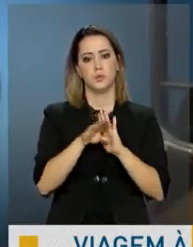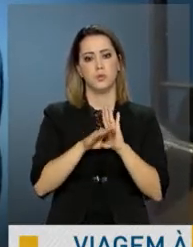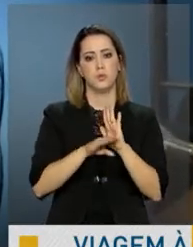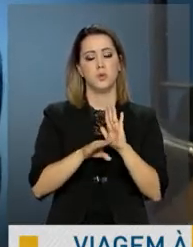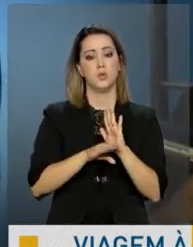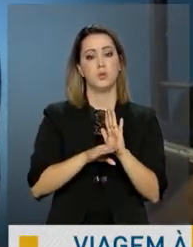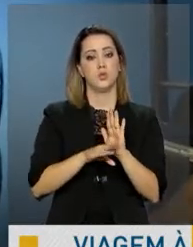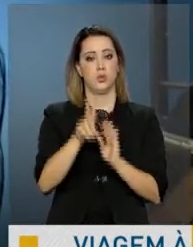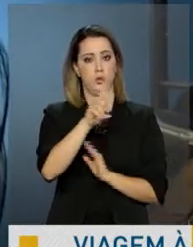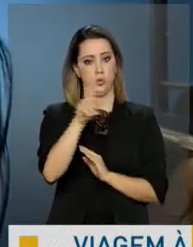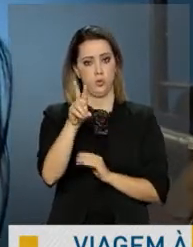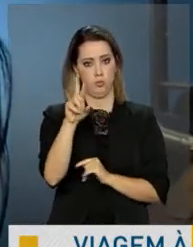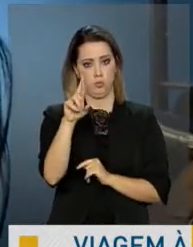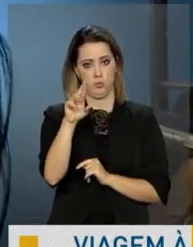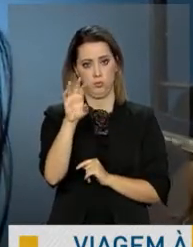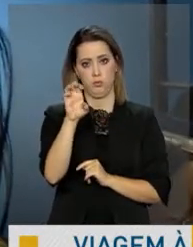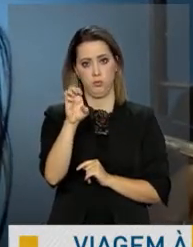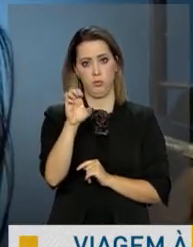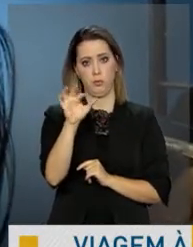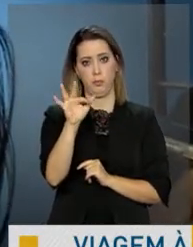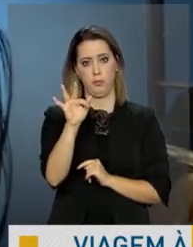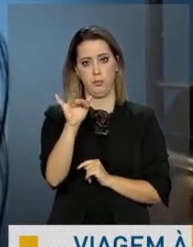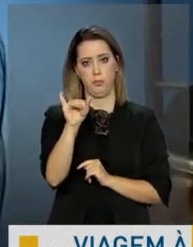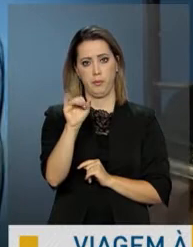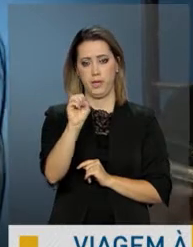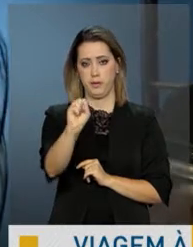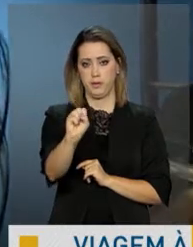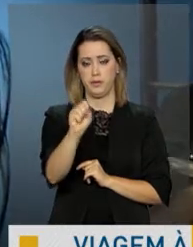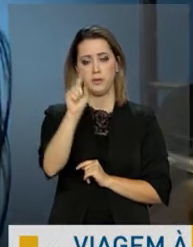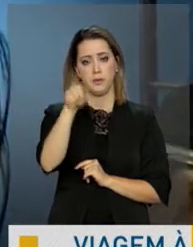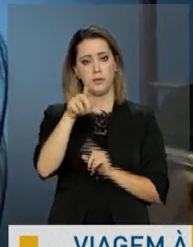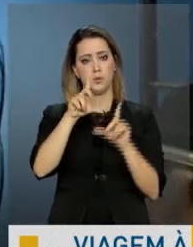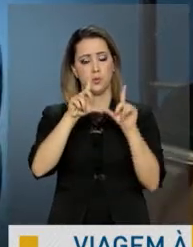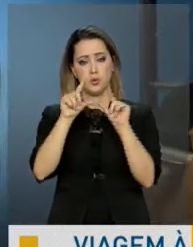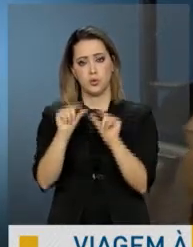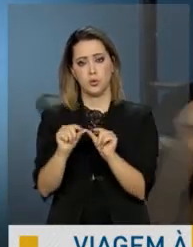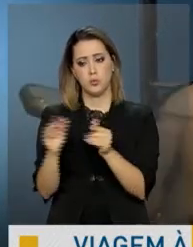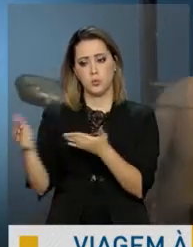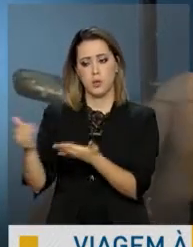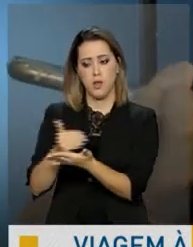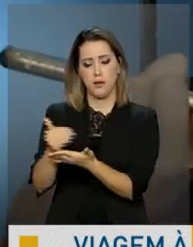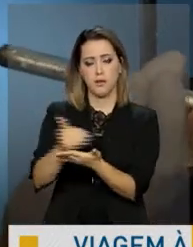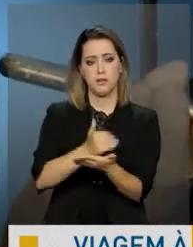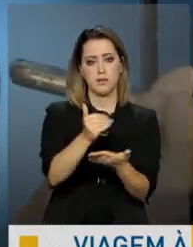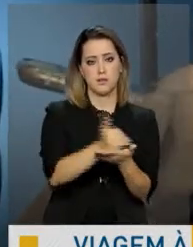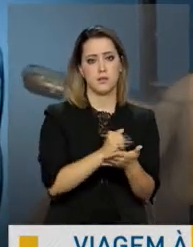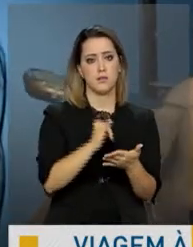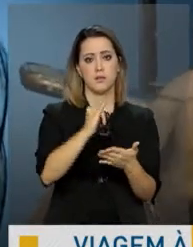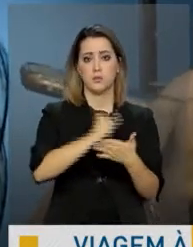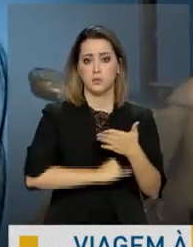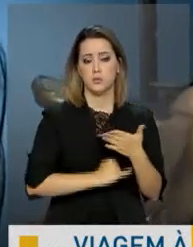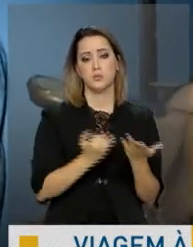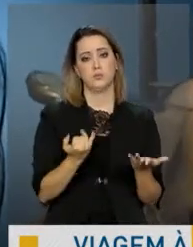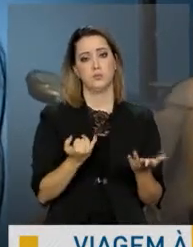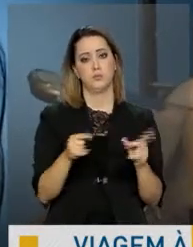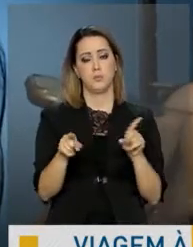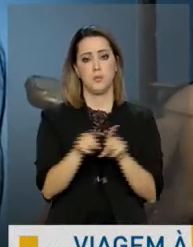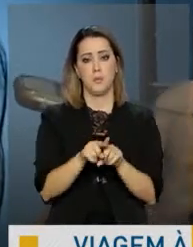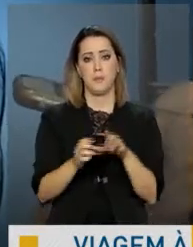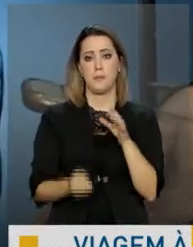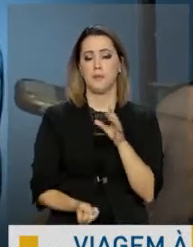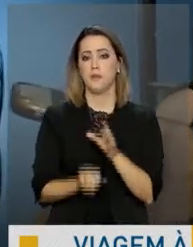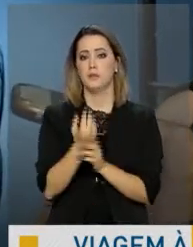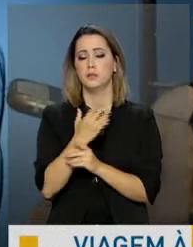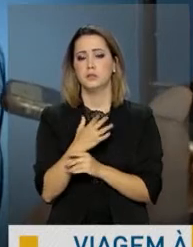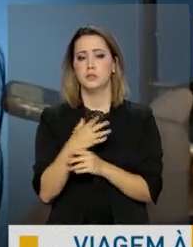refis, diminuindo bastante a arrecadação prevista e gerando